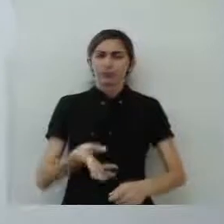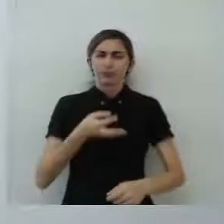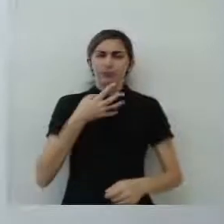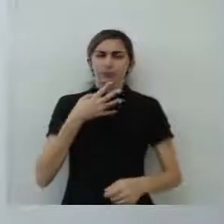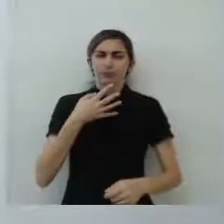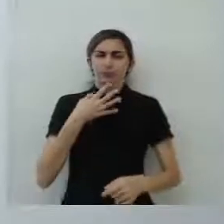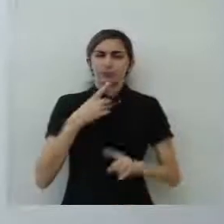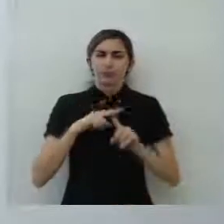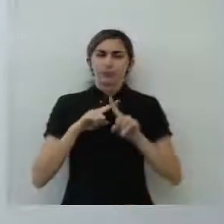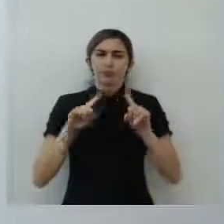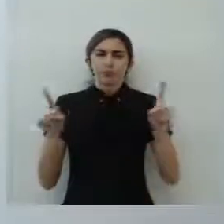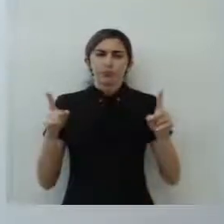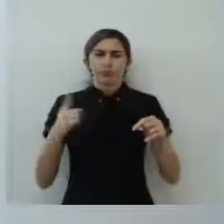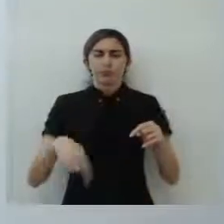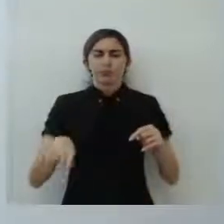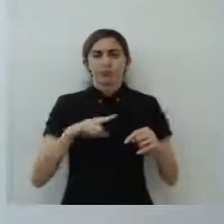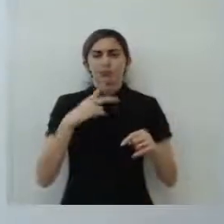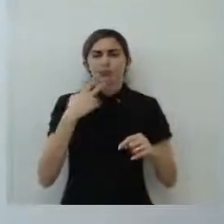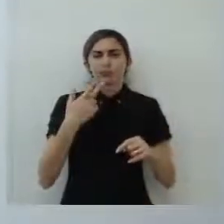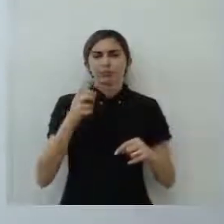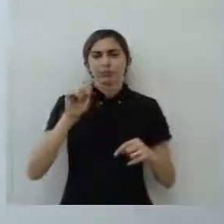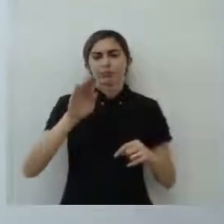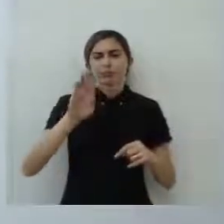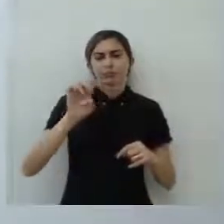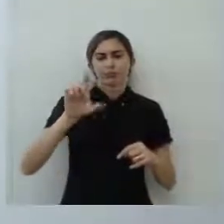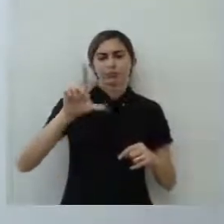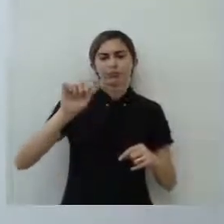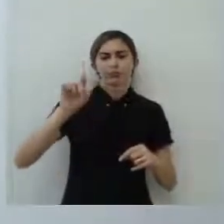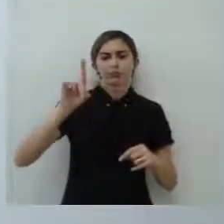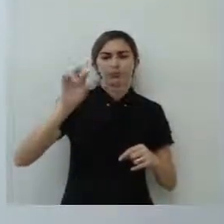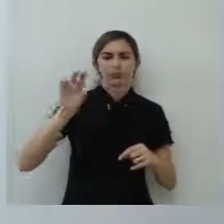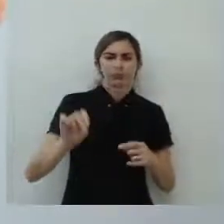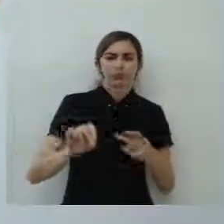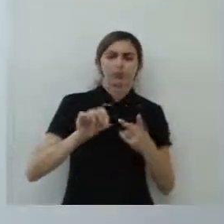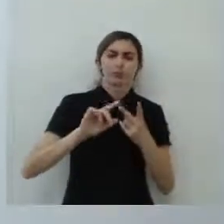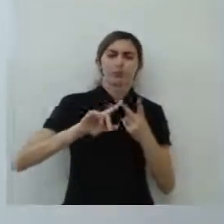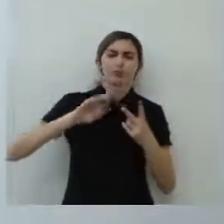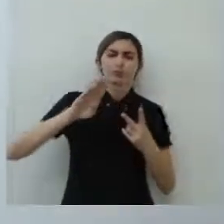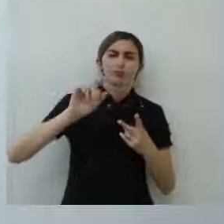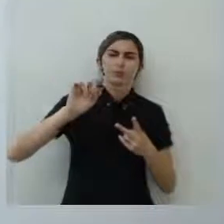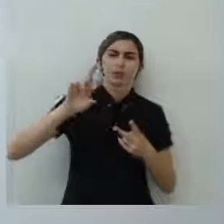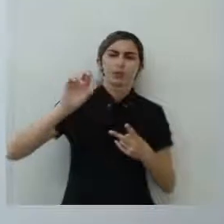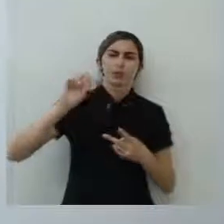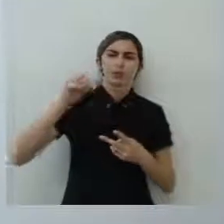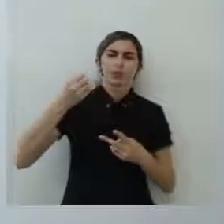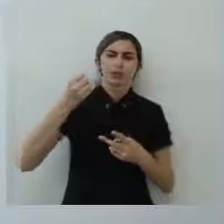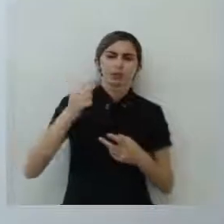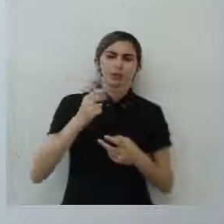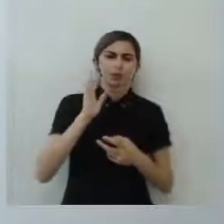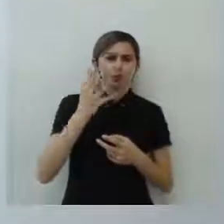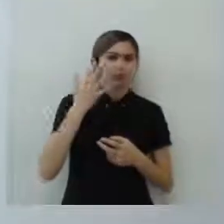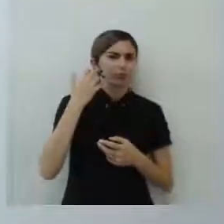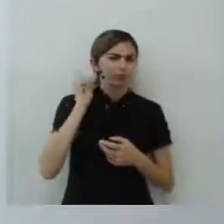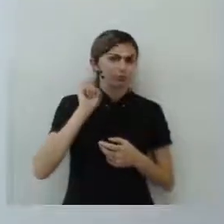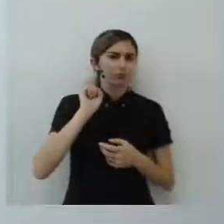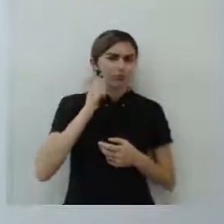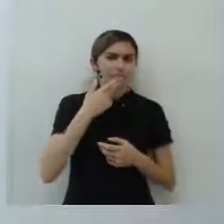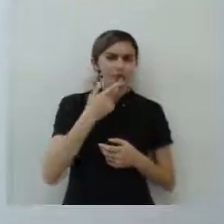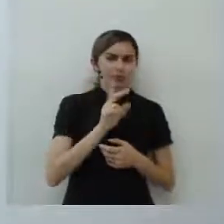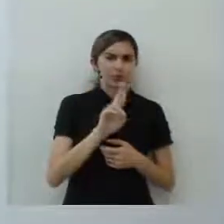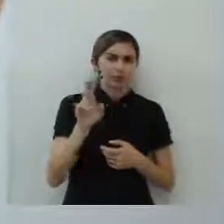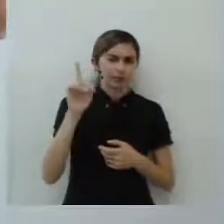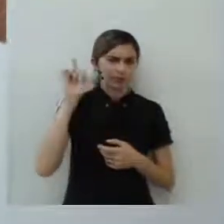conhecido, mas nós vamos falar o seguinte: Abelardo Barbosa. Você já ouviu falar? Certamente já ouviu falar desse